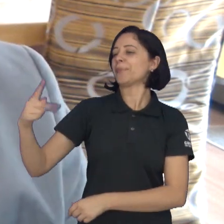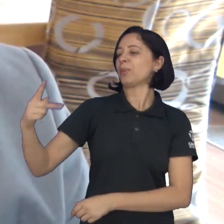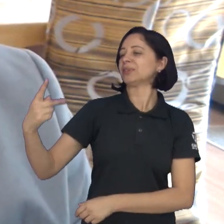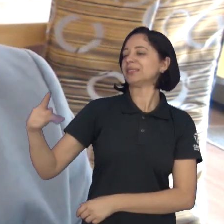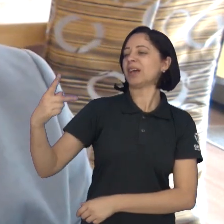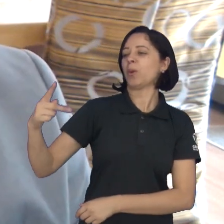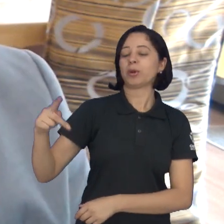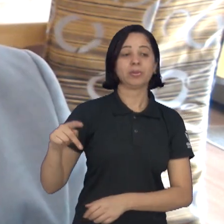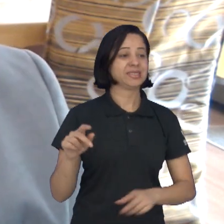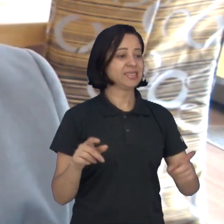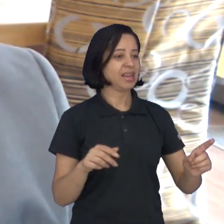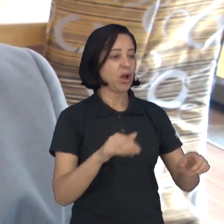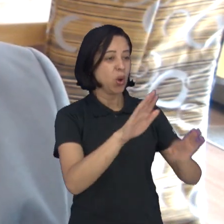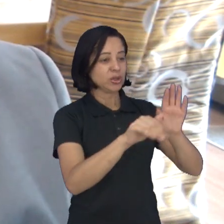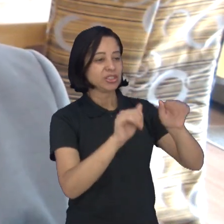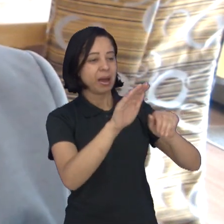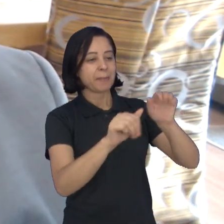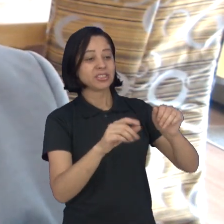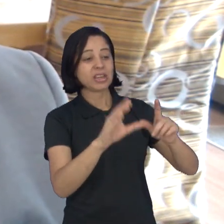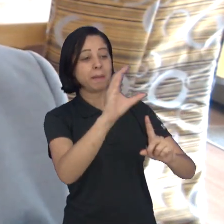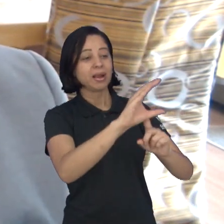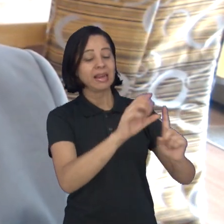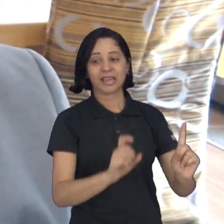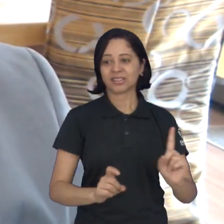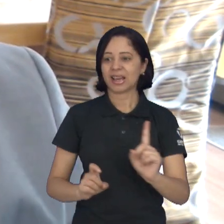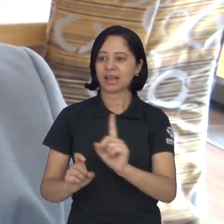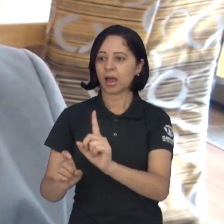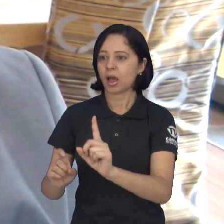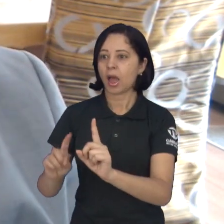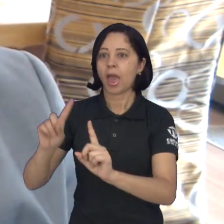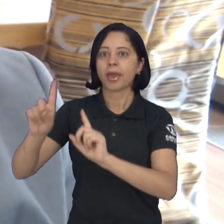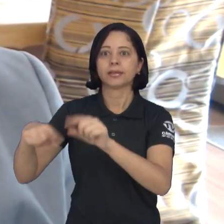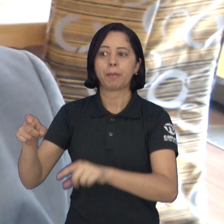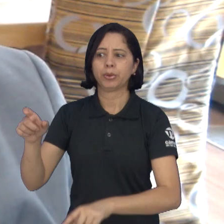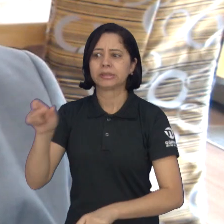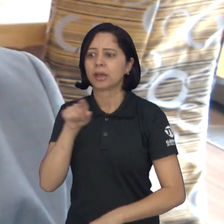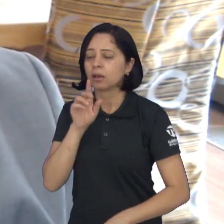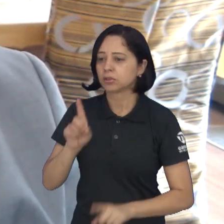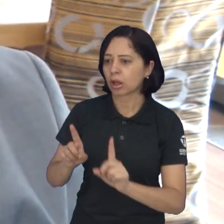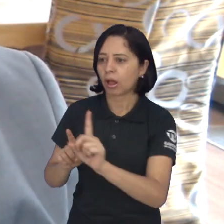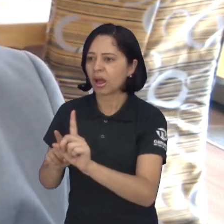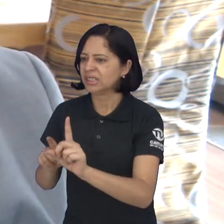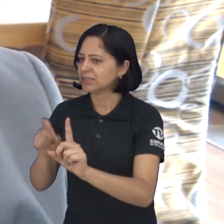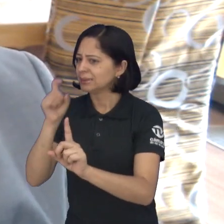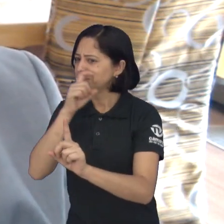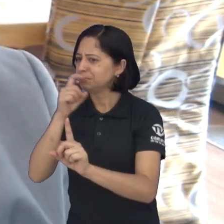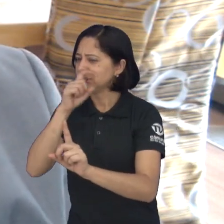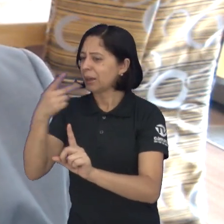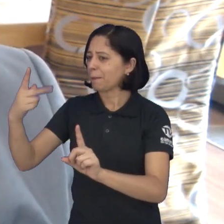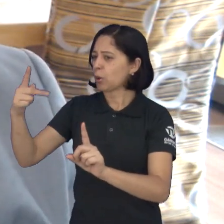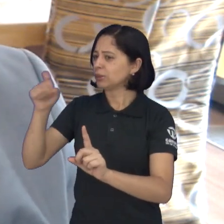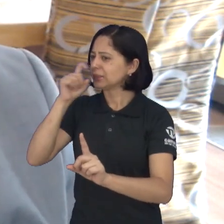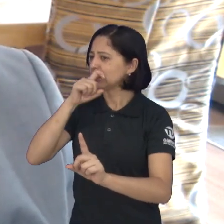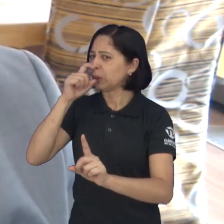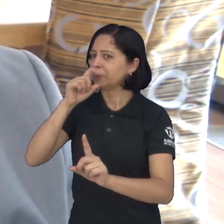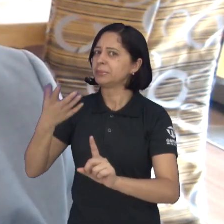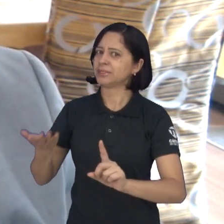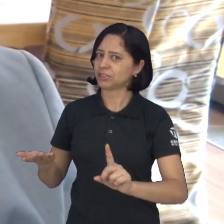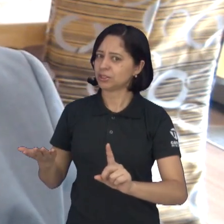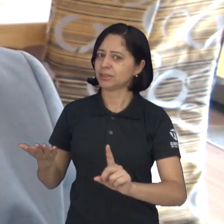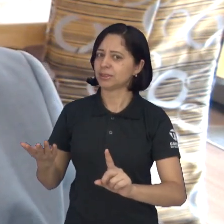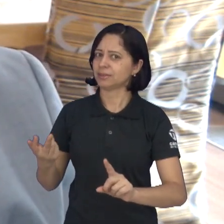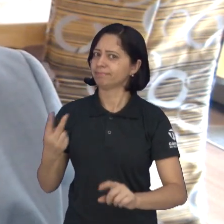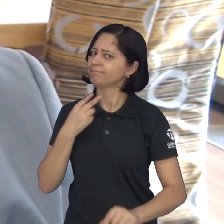atrair consumidores, né, para o seu sistema, para o seu portal e, posteriormente, se desincumbir, né, dessa